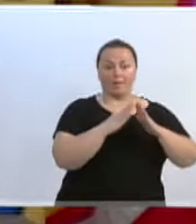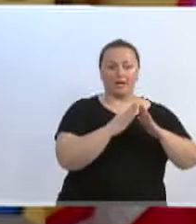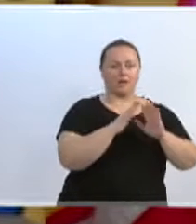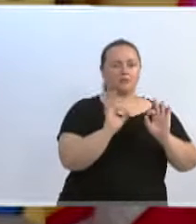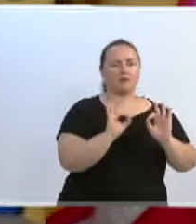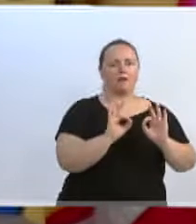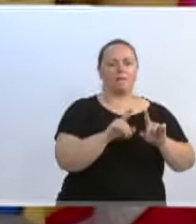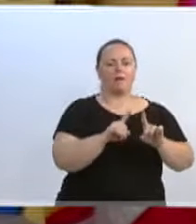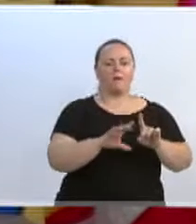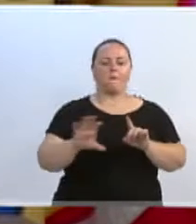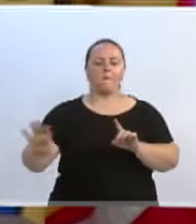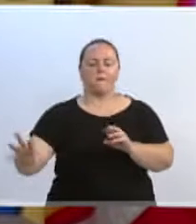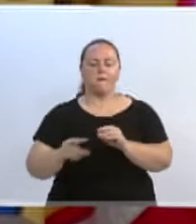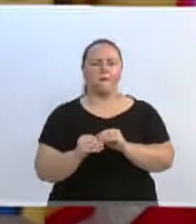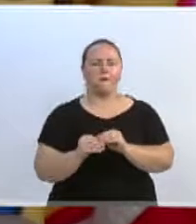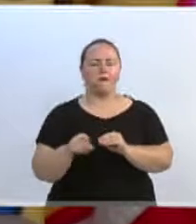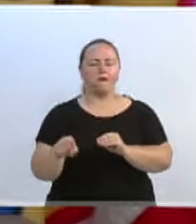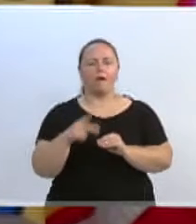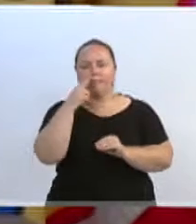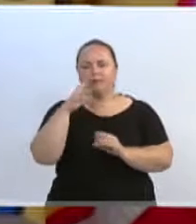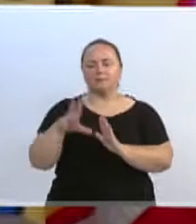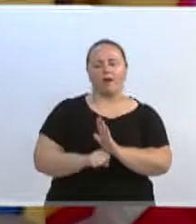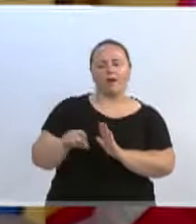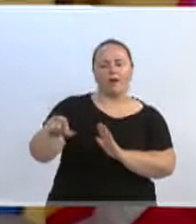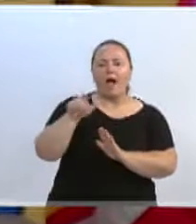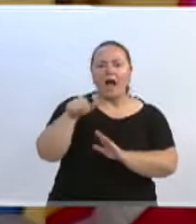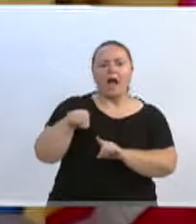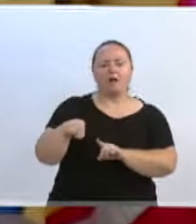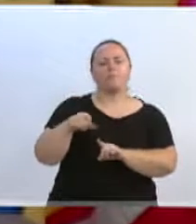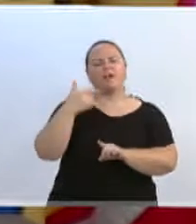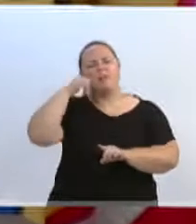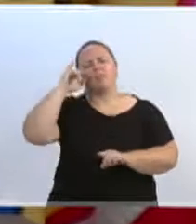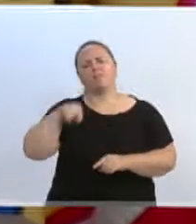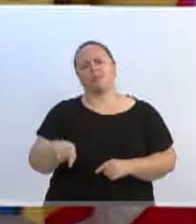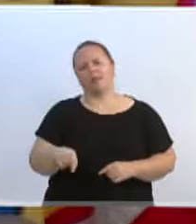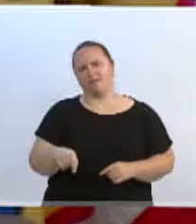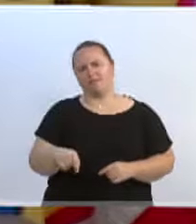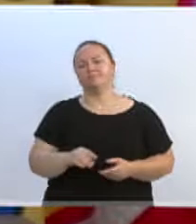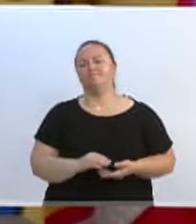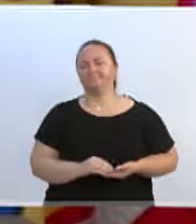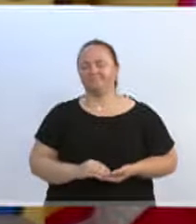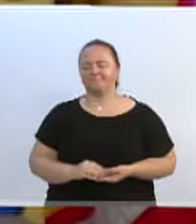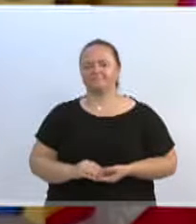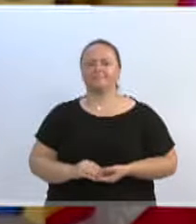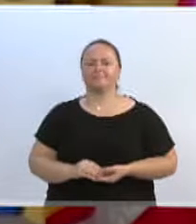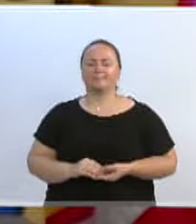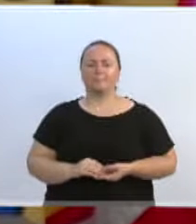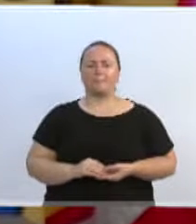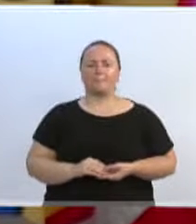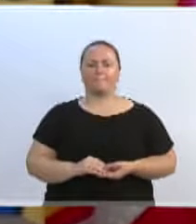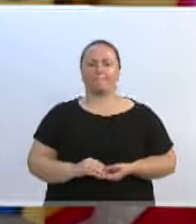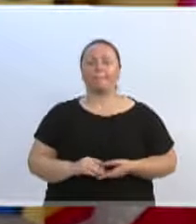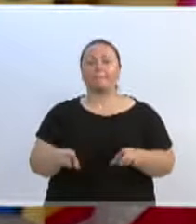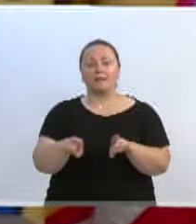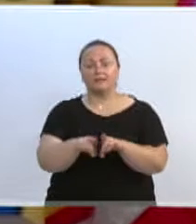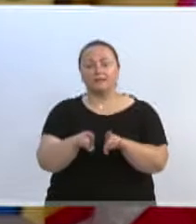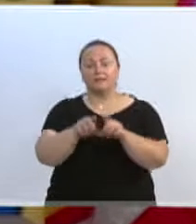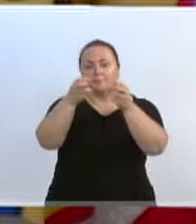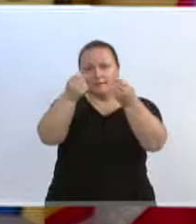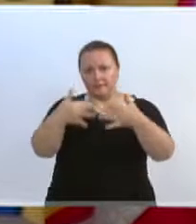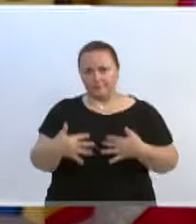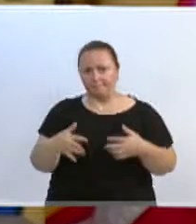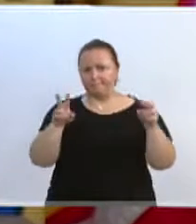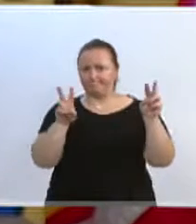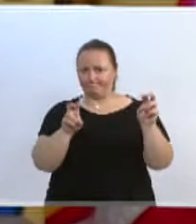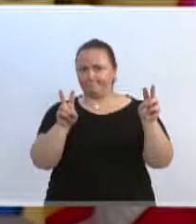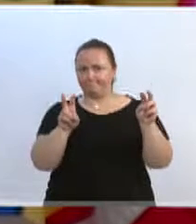bom desconto no que diz respeito à tarifa de água. Depois eu faço esse devido encaminhamento. Eu queria também falar hoje de uma temática